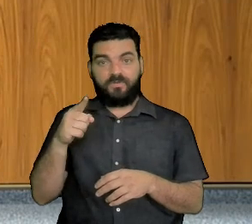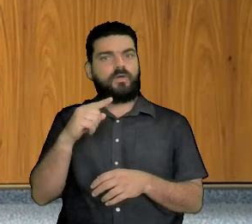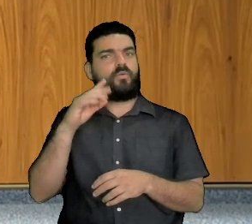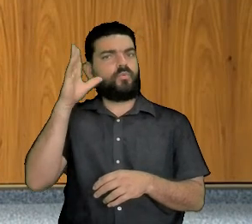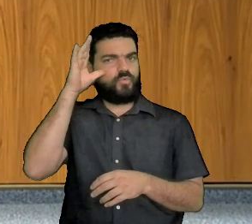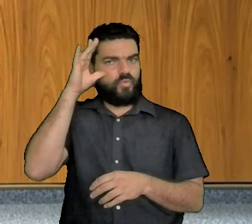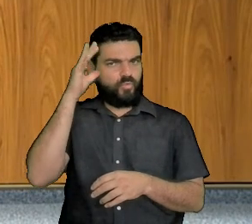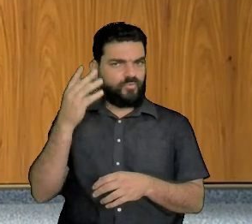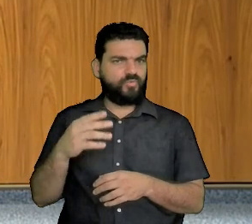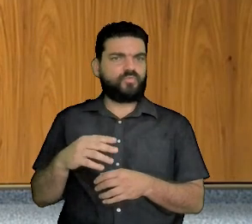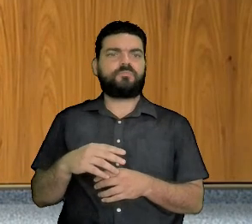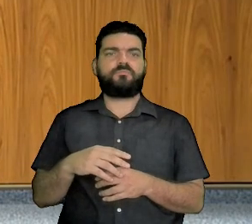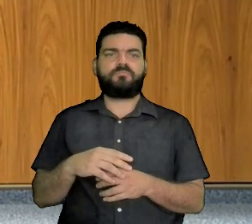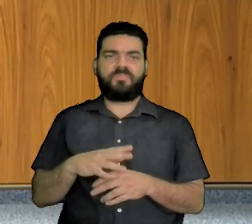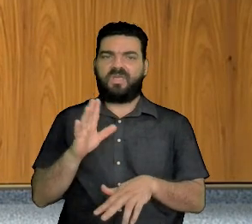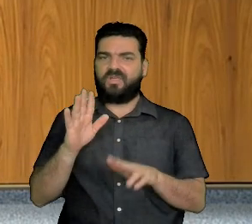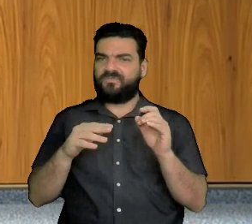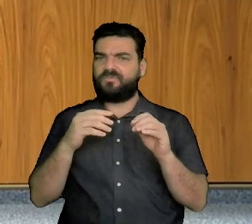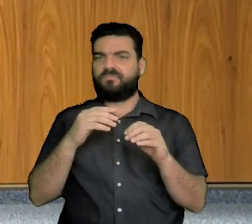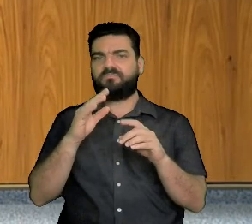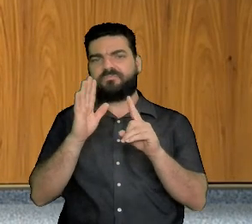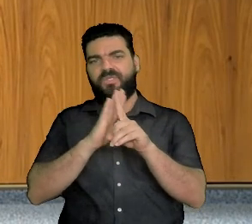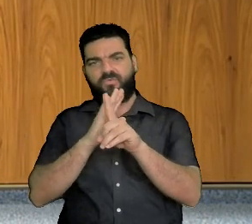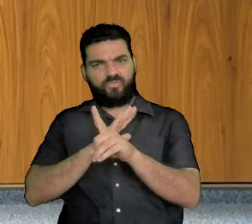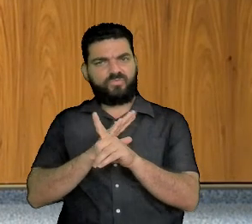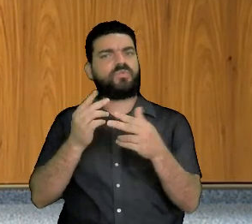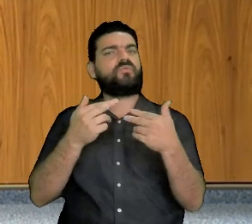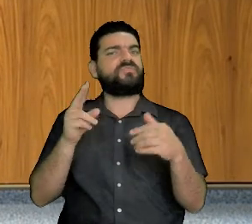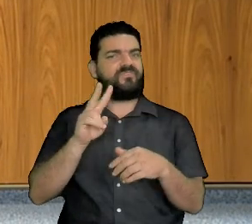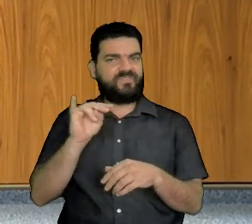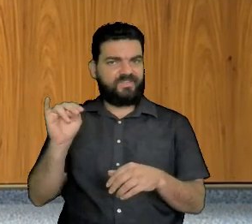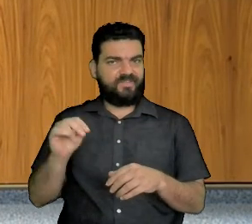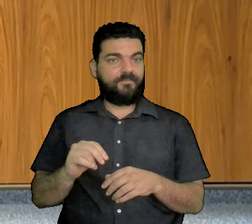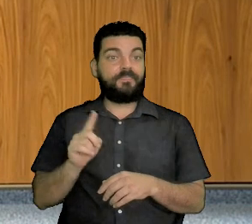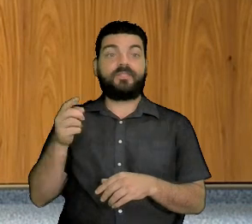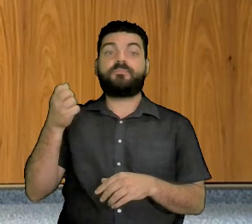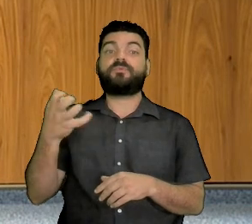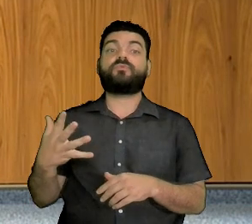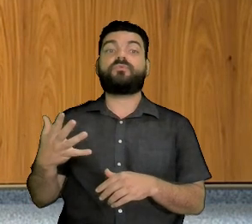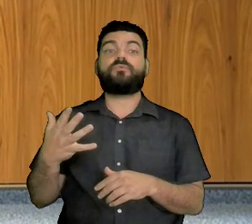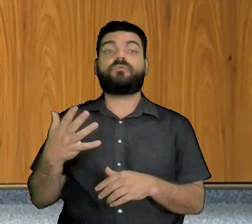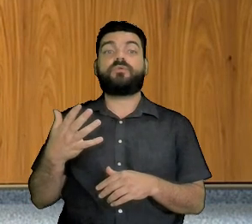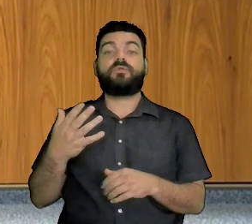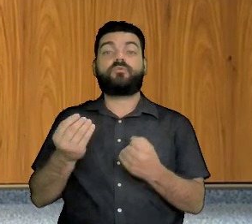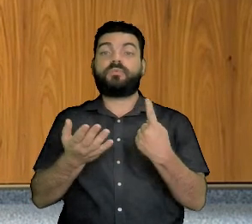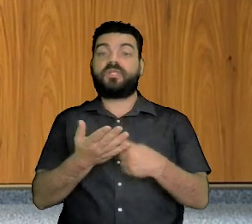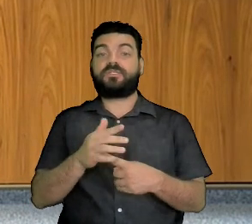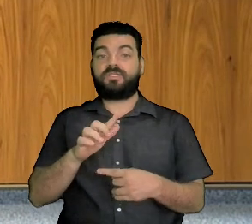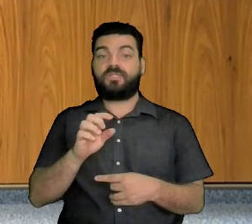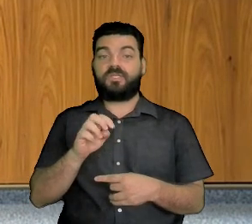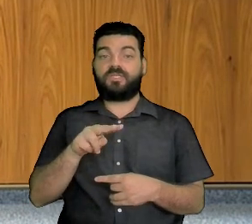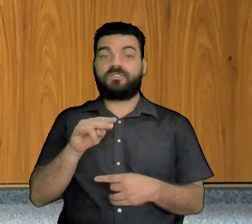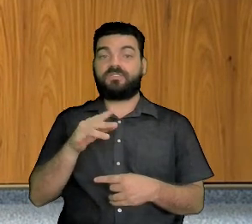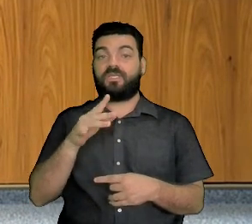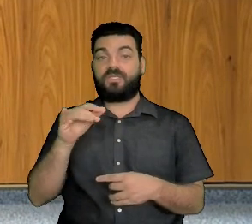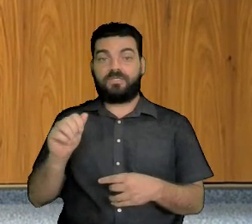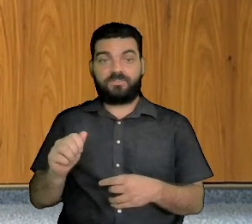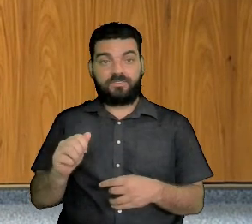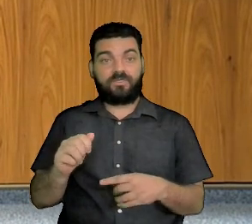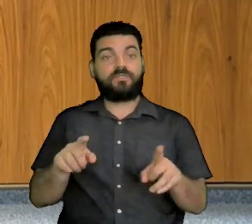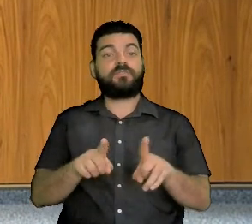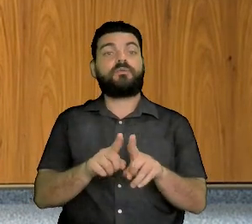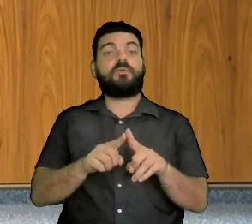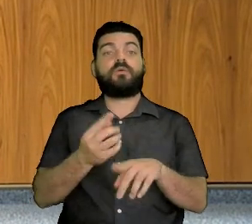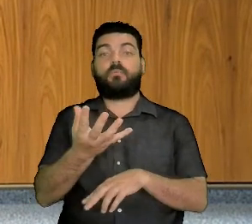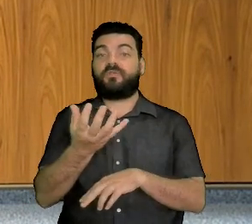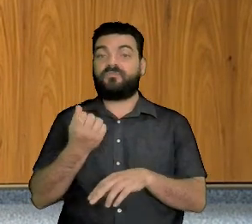com certeza depois boa parte do público deve talvez ter dúvidas e querer destrinchar, né, porque foi falado do acordo